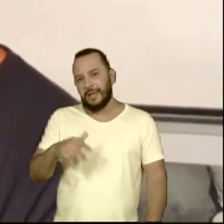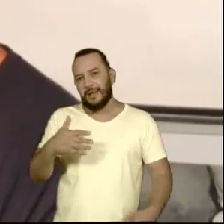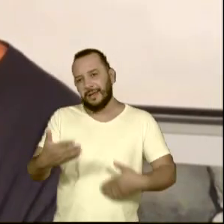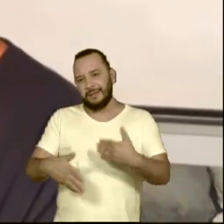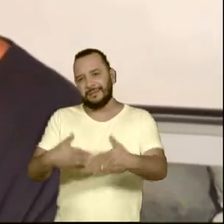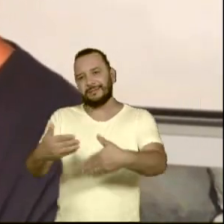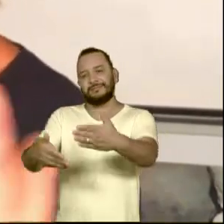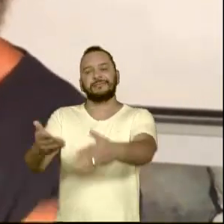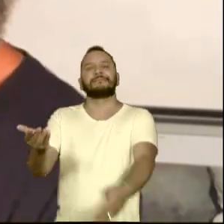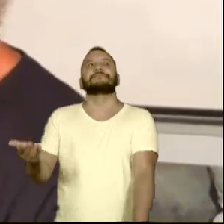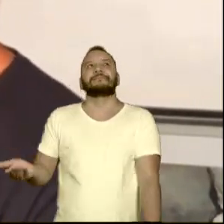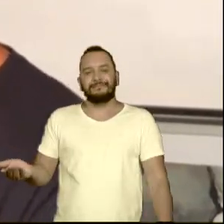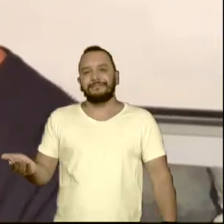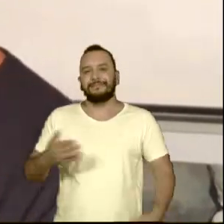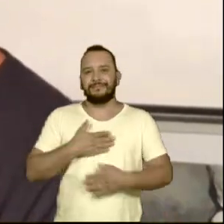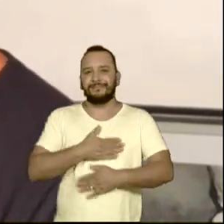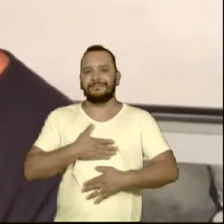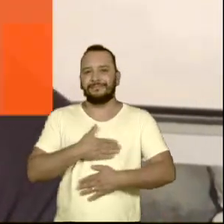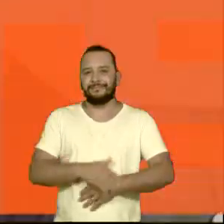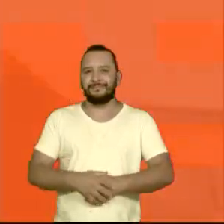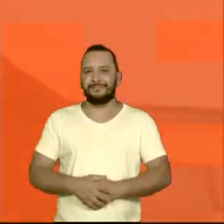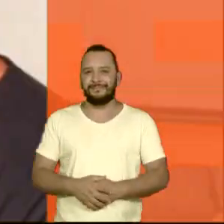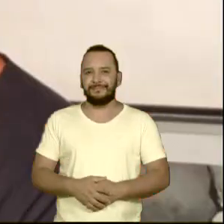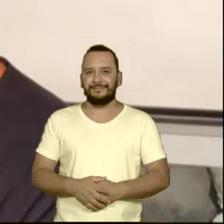mais do que agradável.